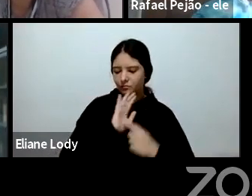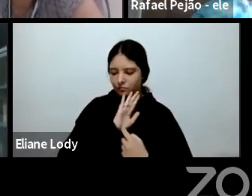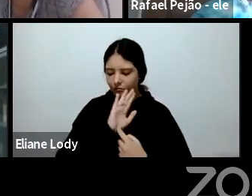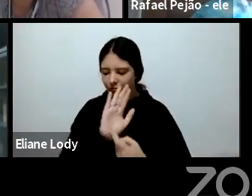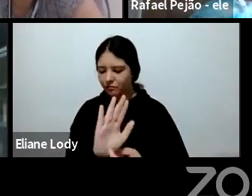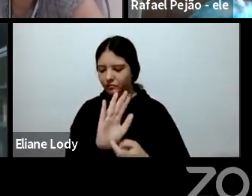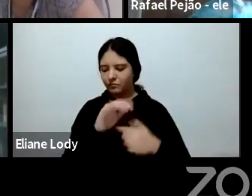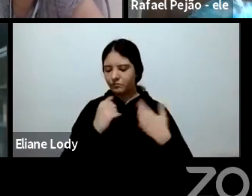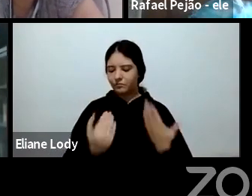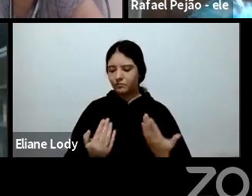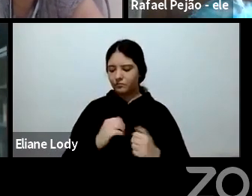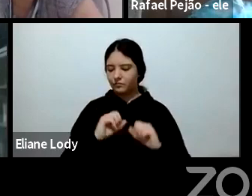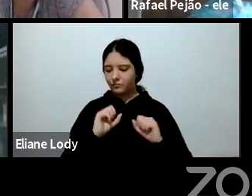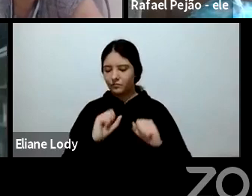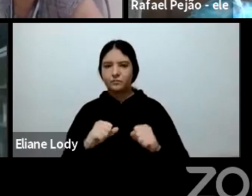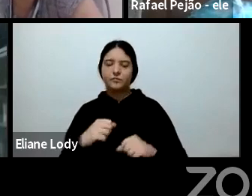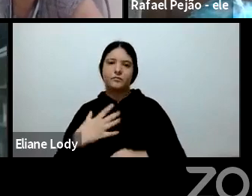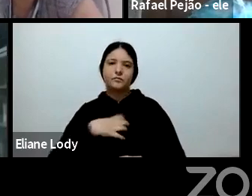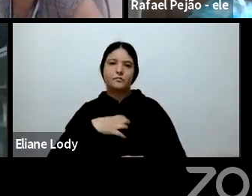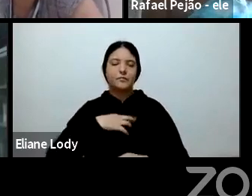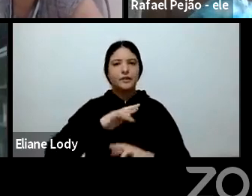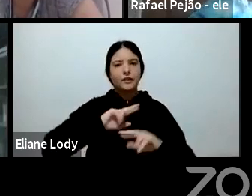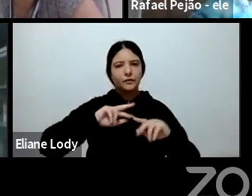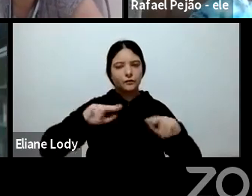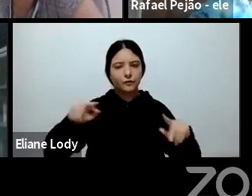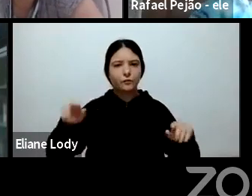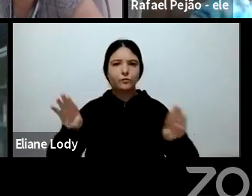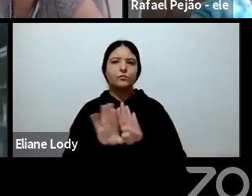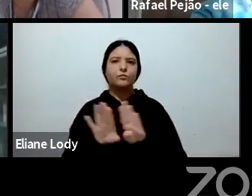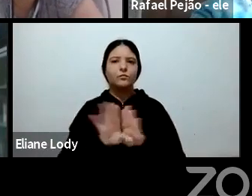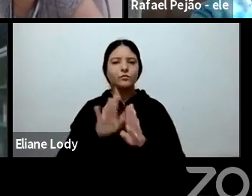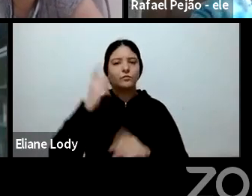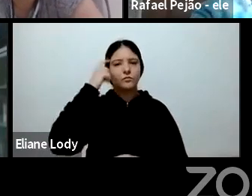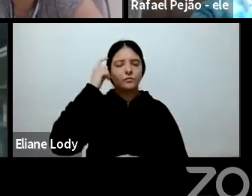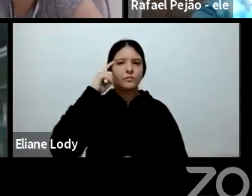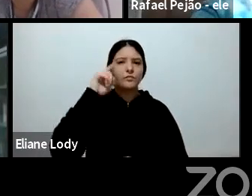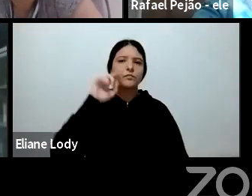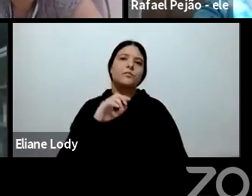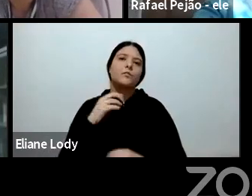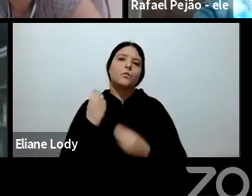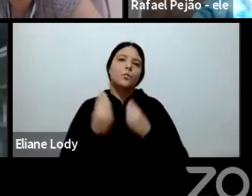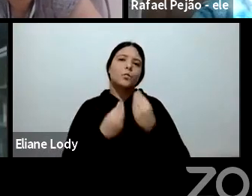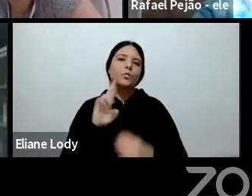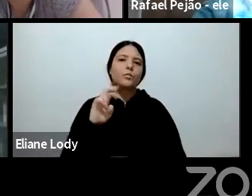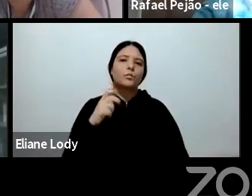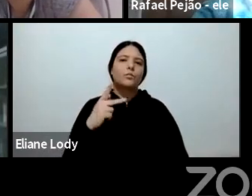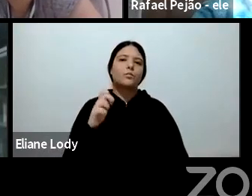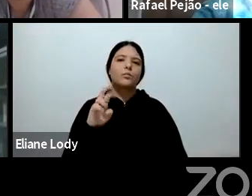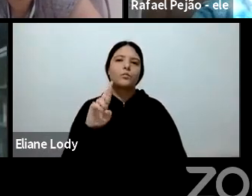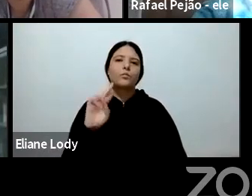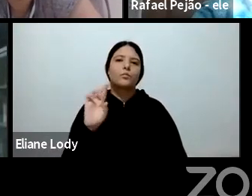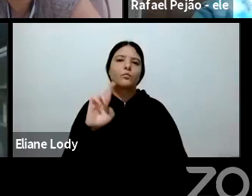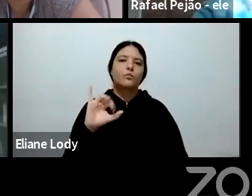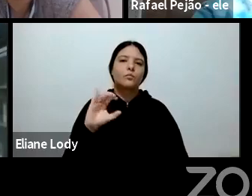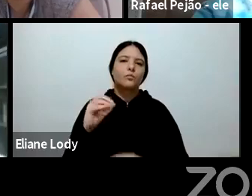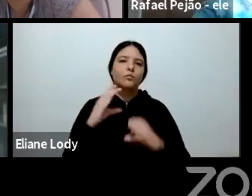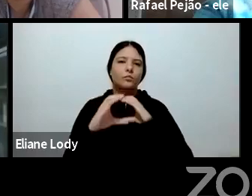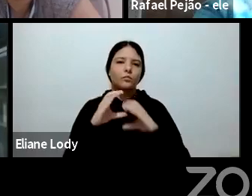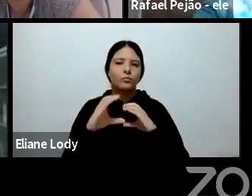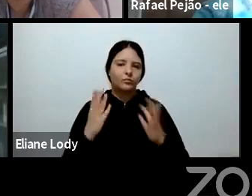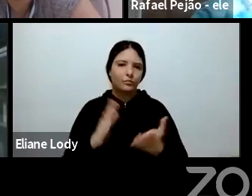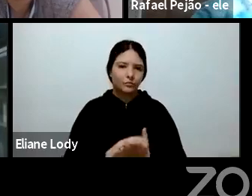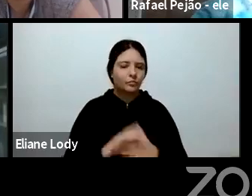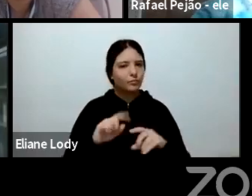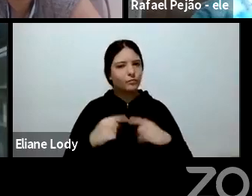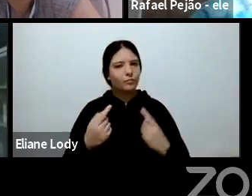para todas essas dimensões e aí ela trabalha com a noção de repertórios comunicativos, né, mas, né, o interesse aqui